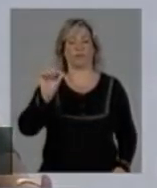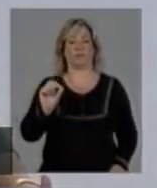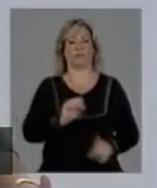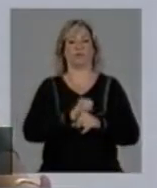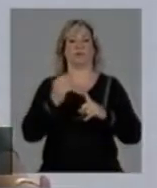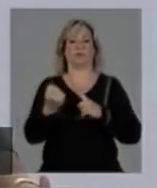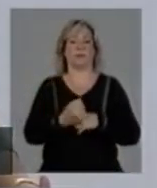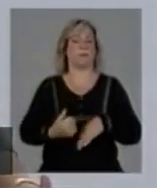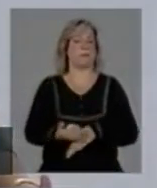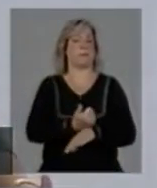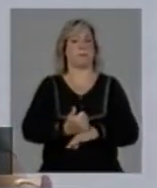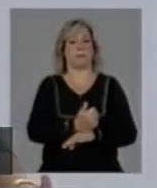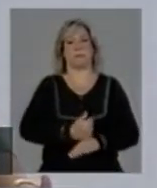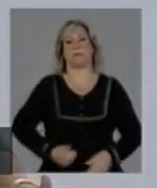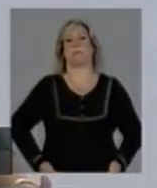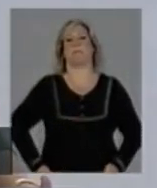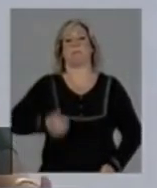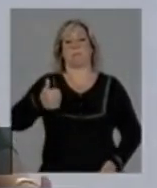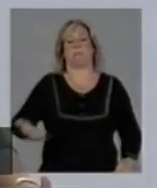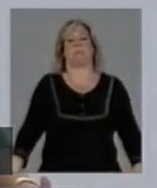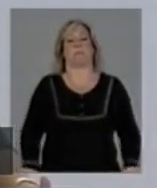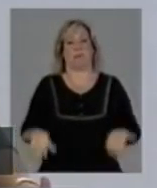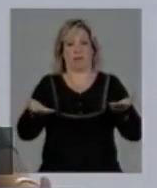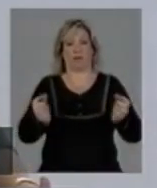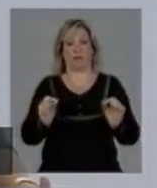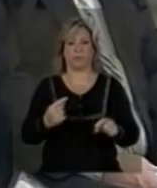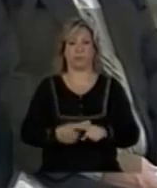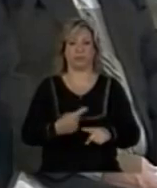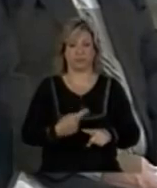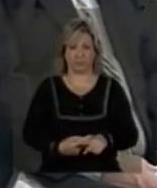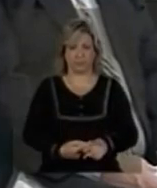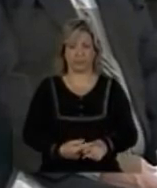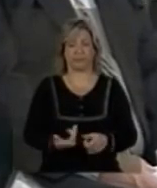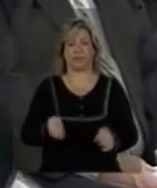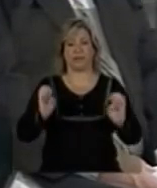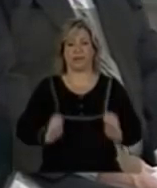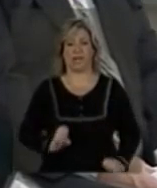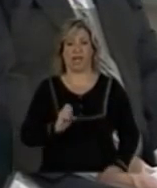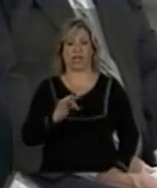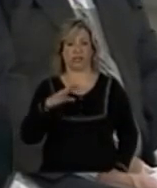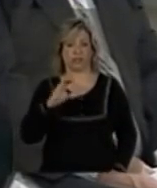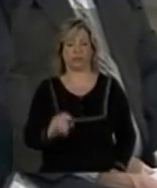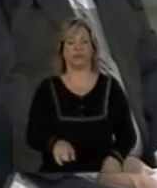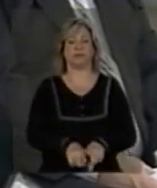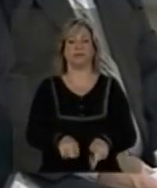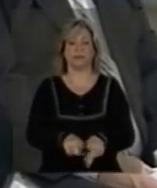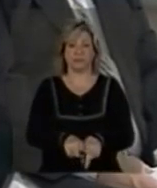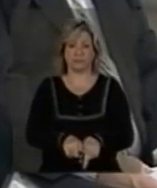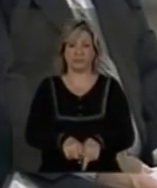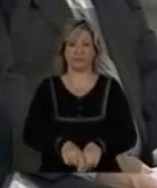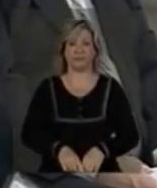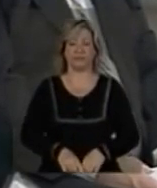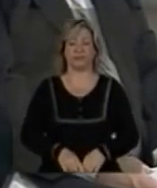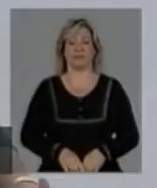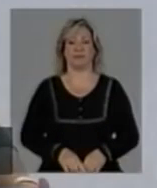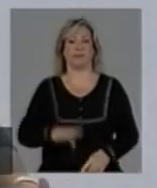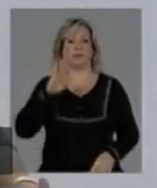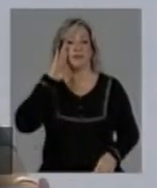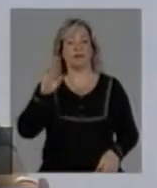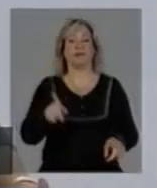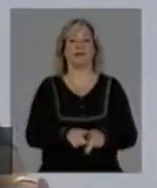nós tivermos as nossas crianças bem educadas, com acesso a